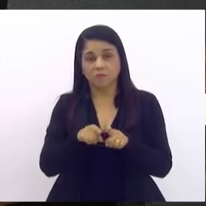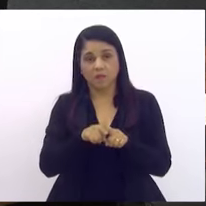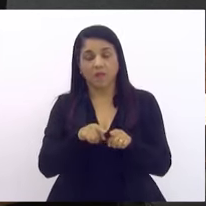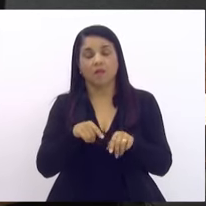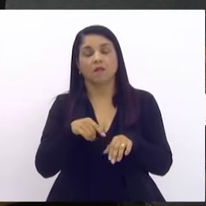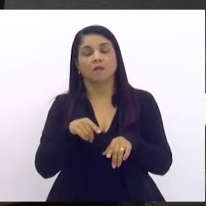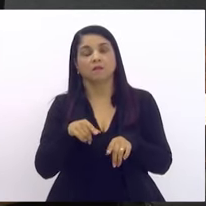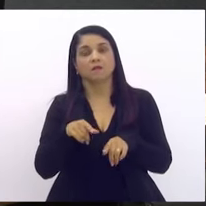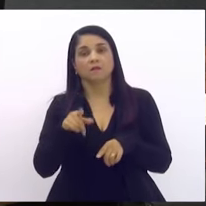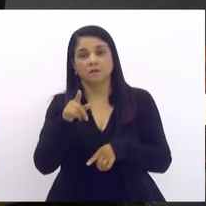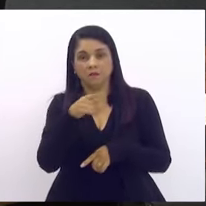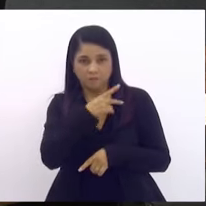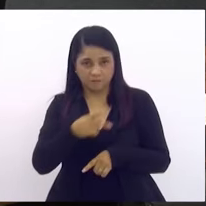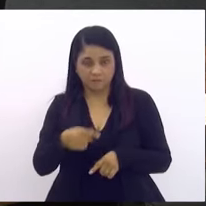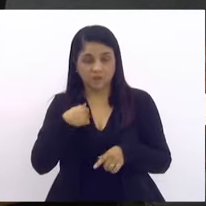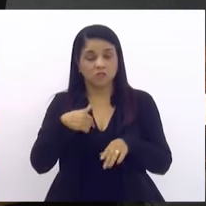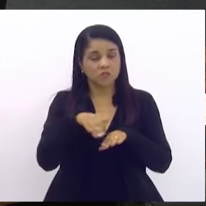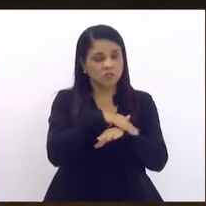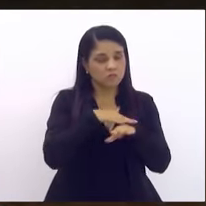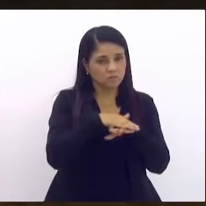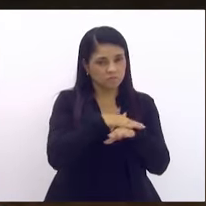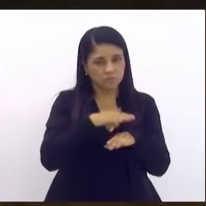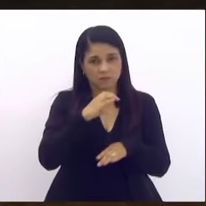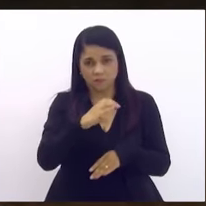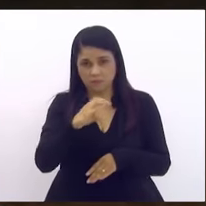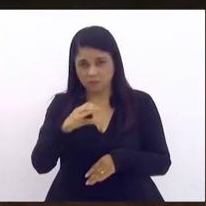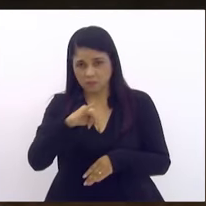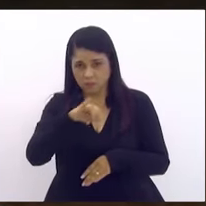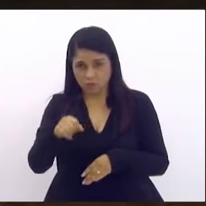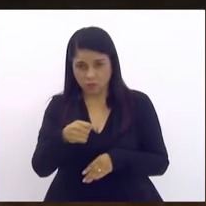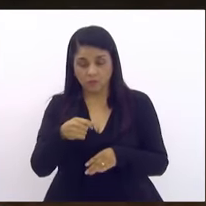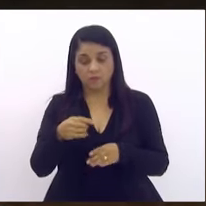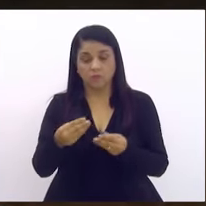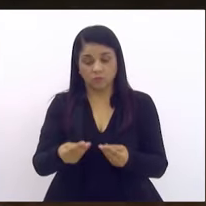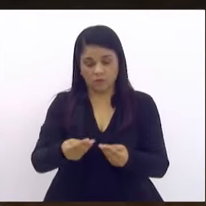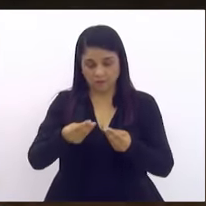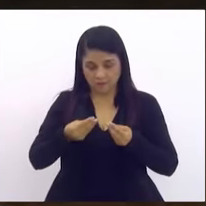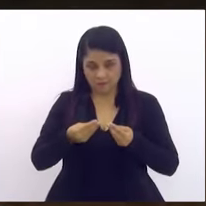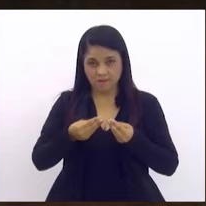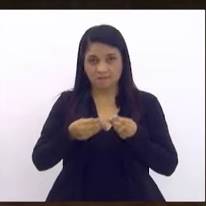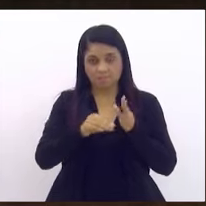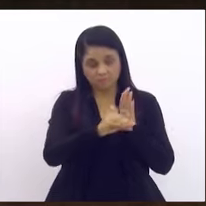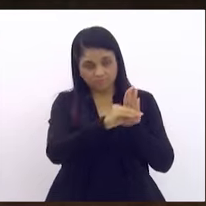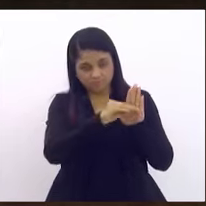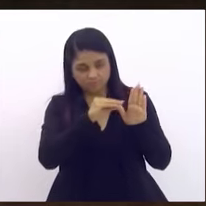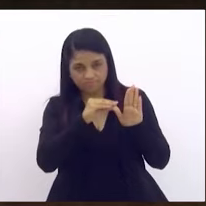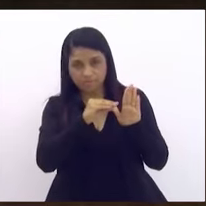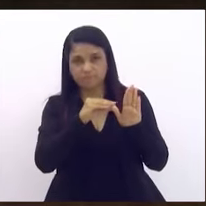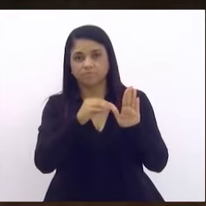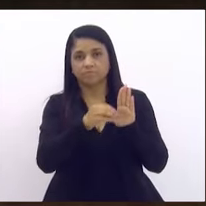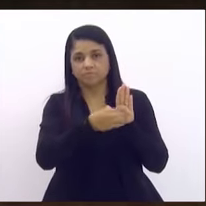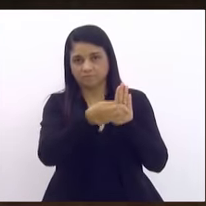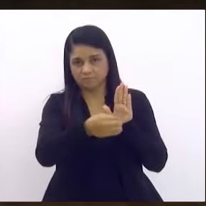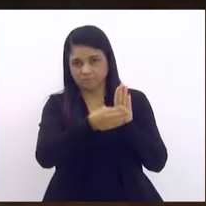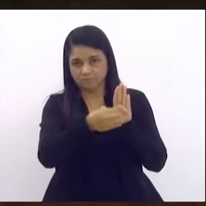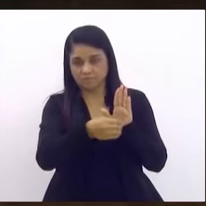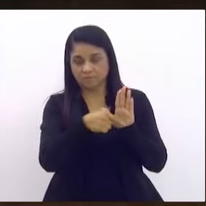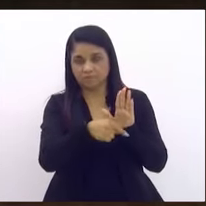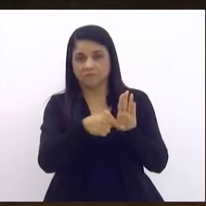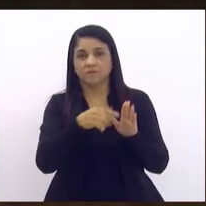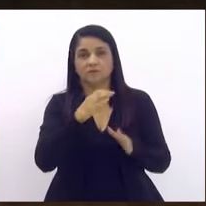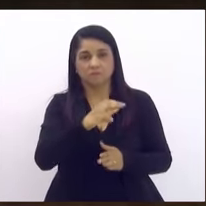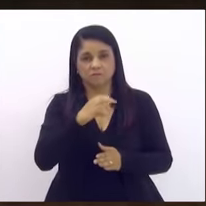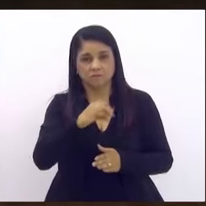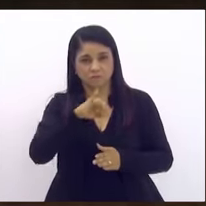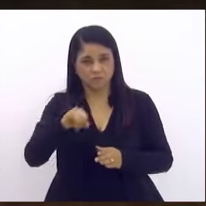ccj que na verdade quando o projeto ele recebe o parecer da ccj e ganha uma nova redação uma redação